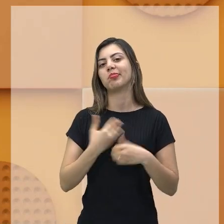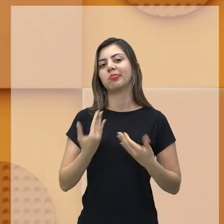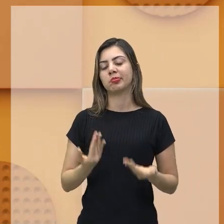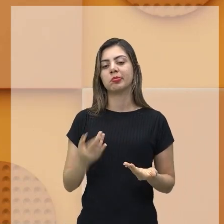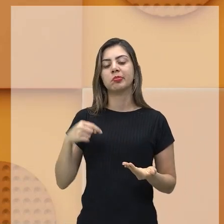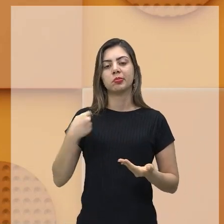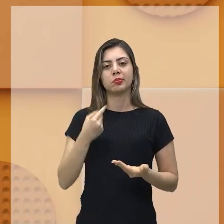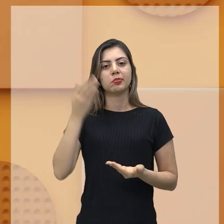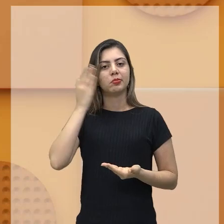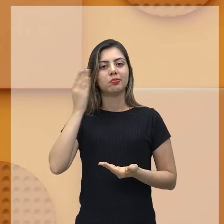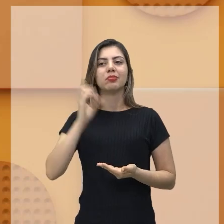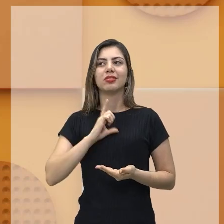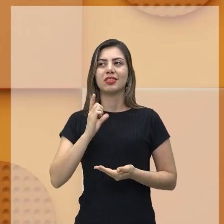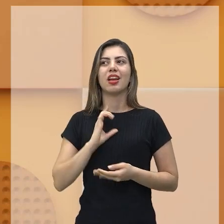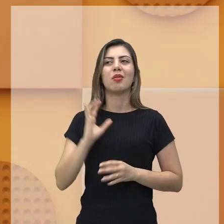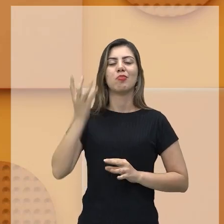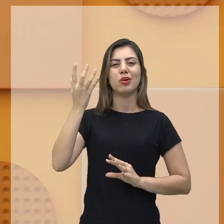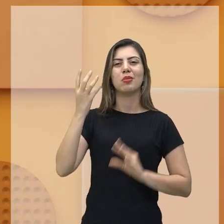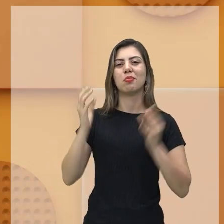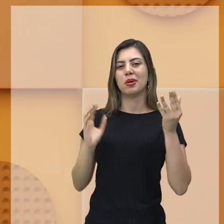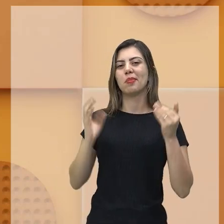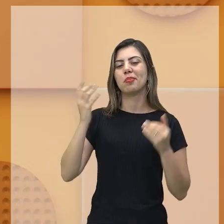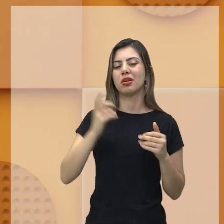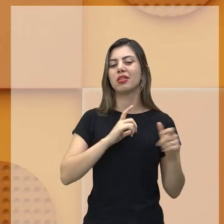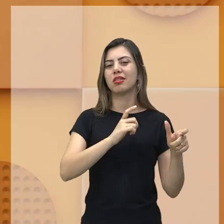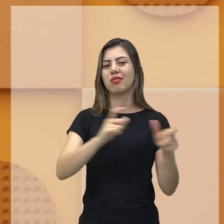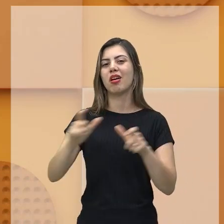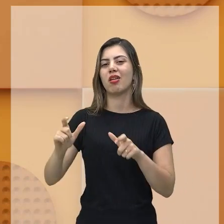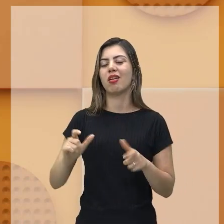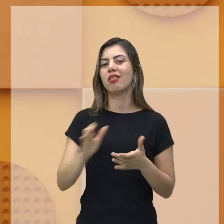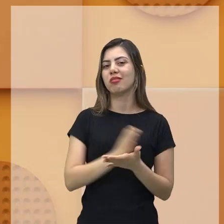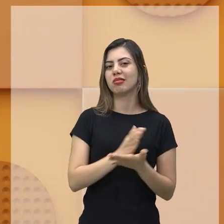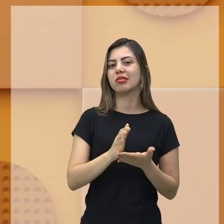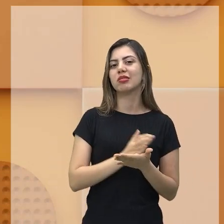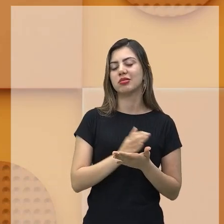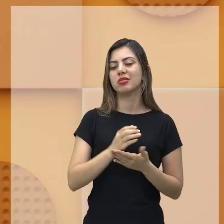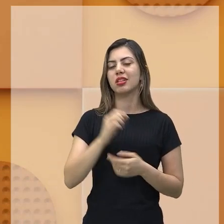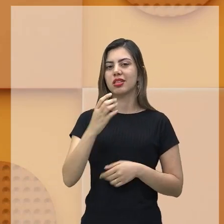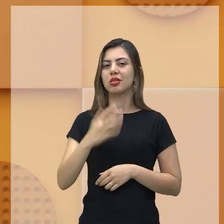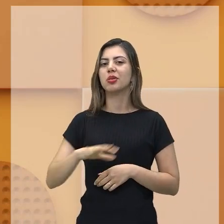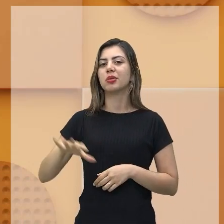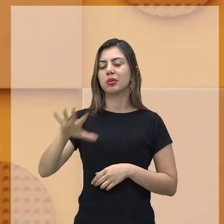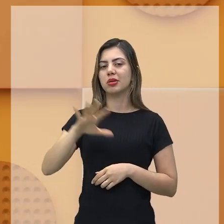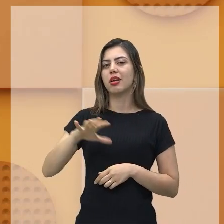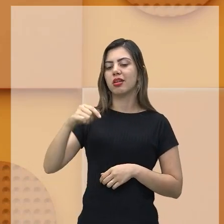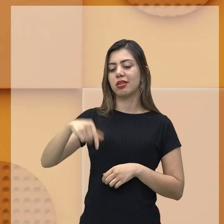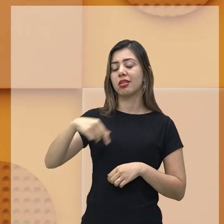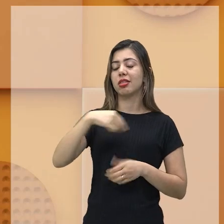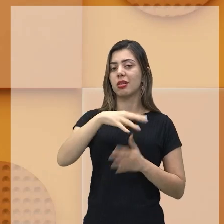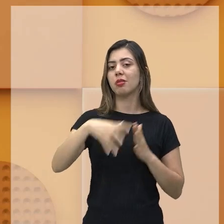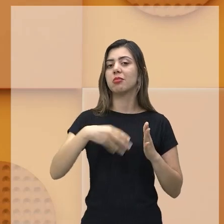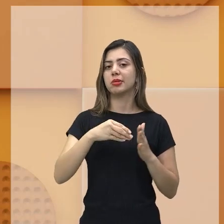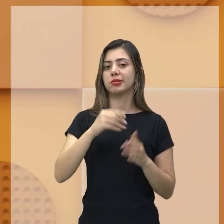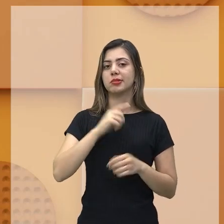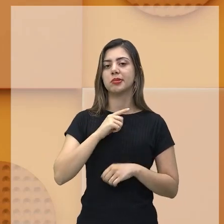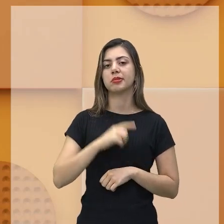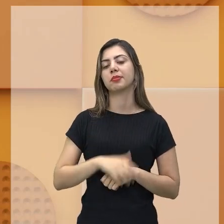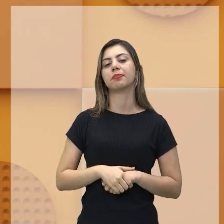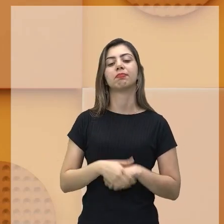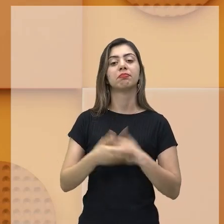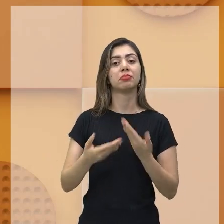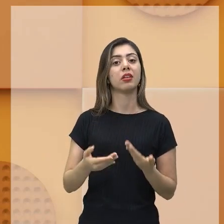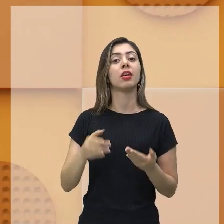bastante comum em alguns lugares, em algumas regiões da nossa região amazônica, tá, gente? Inclusive,